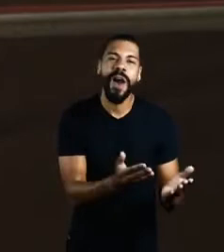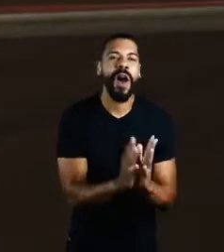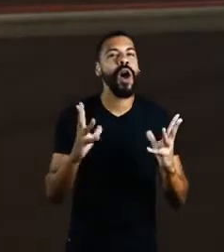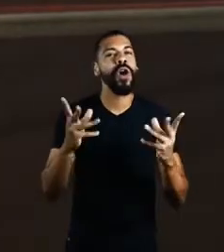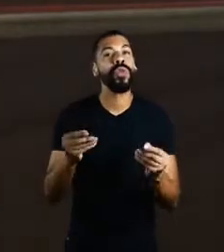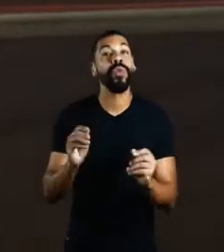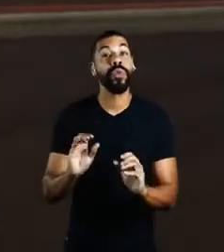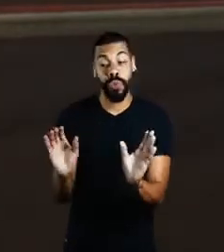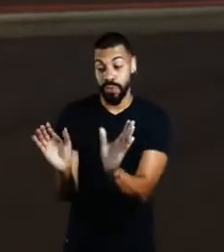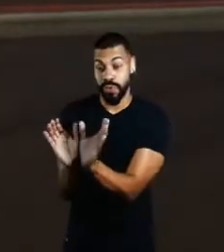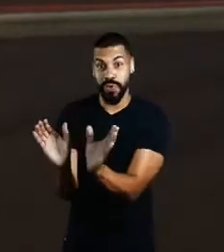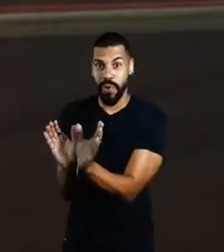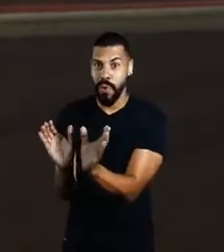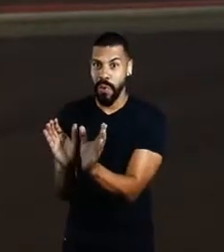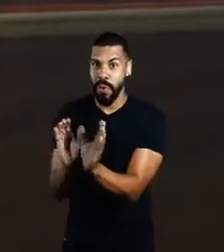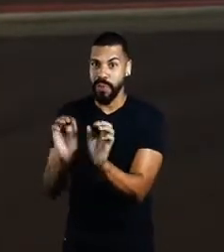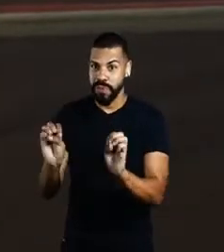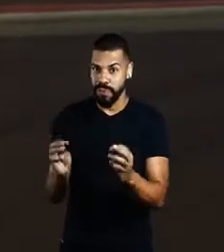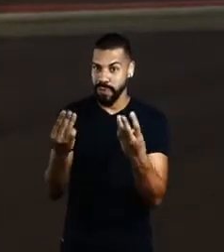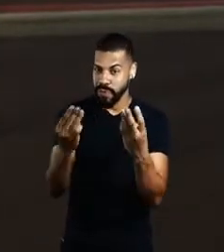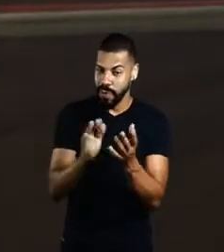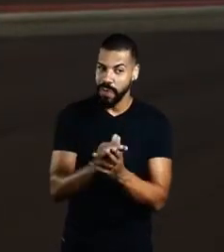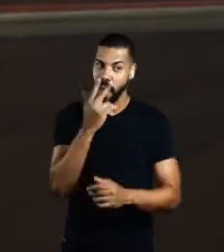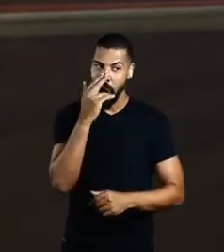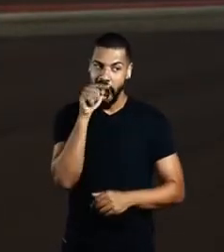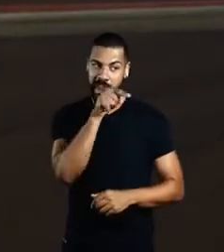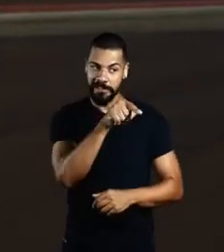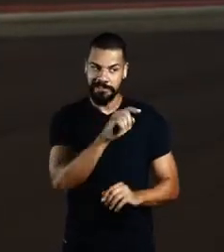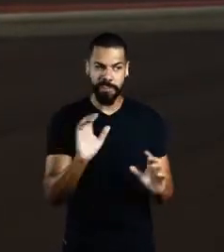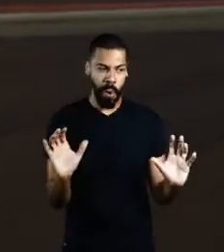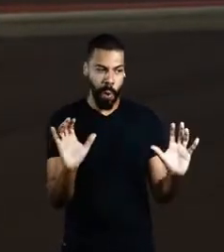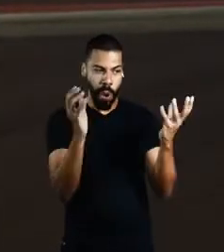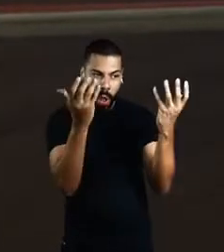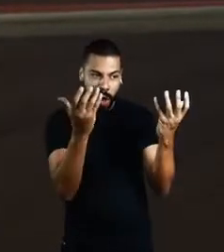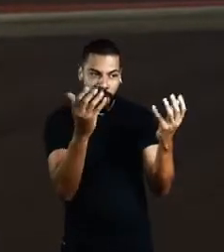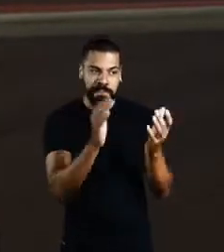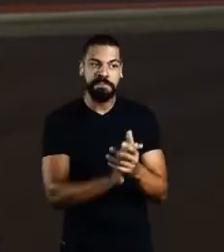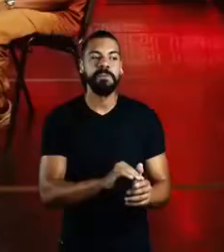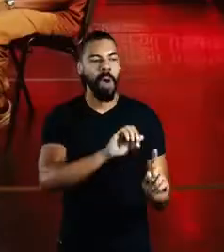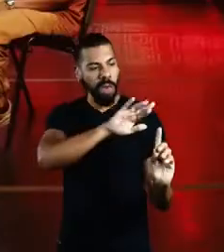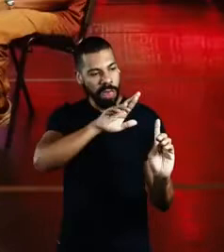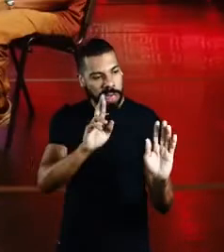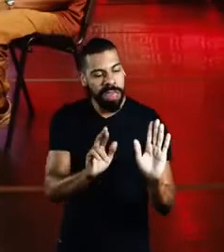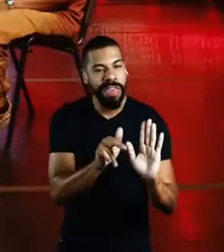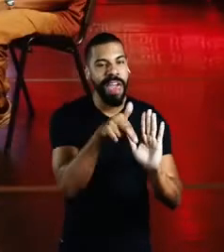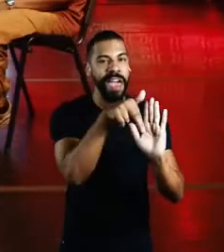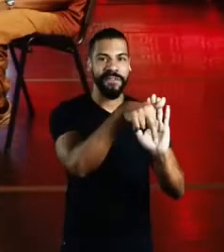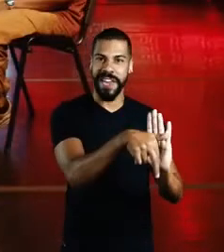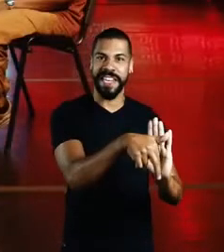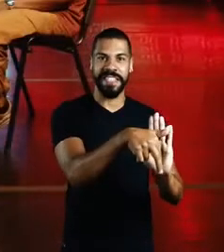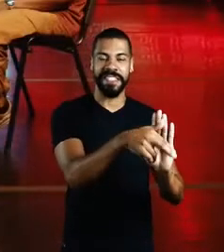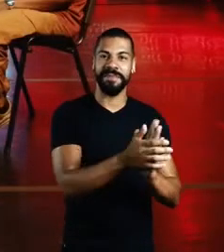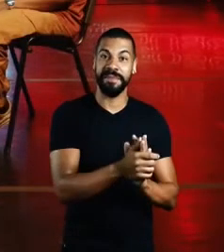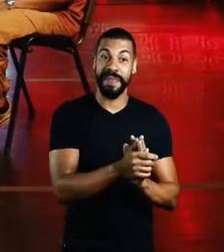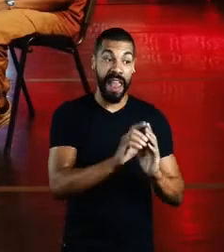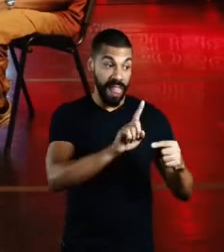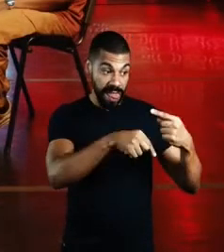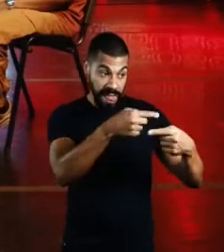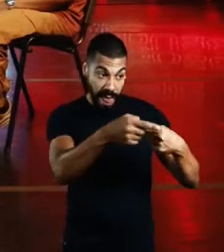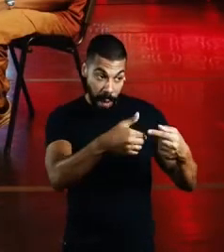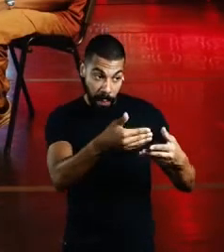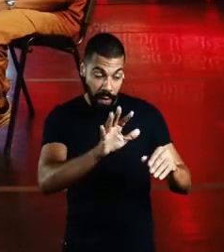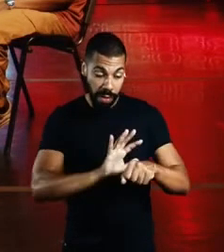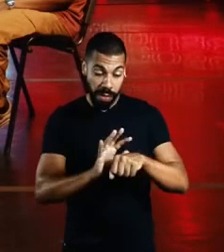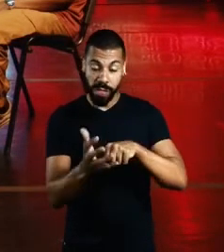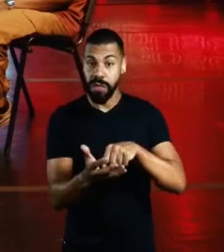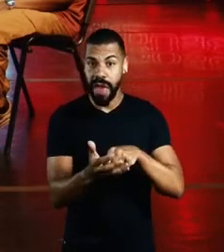Show e a você, irmão. Eu acho que o Somebody Love ainda é referência para a gente. Espero que após a pandemia as